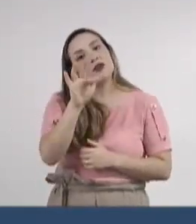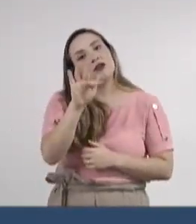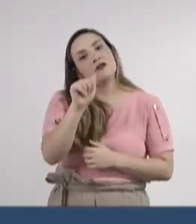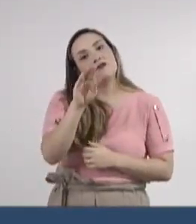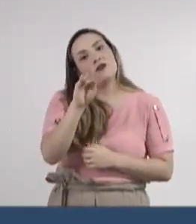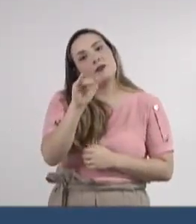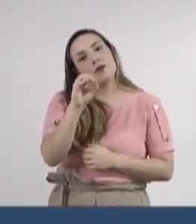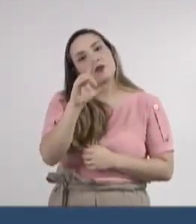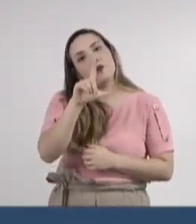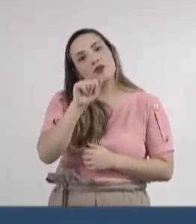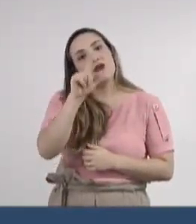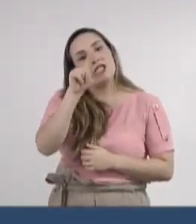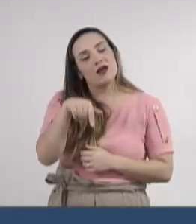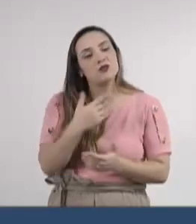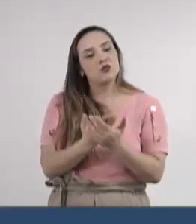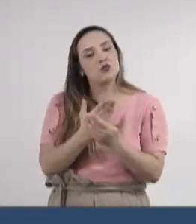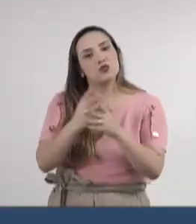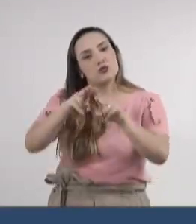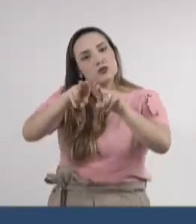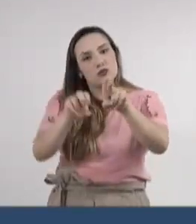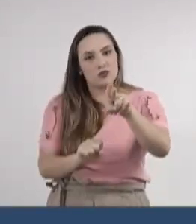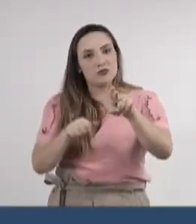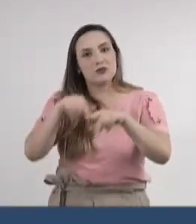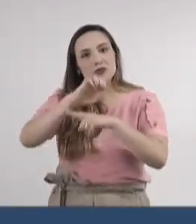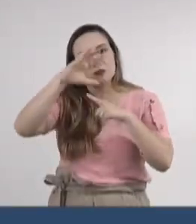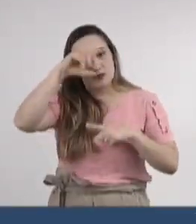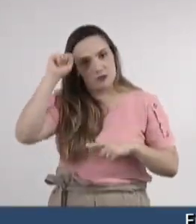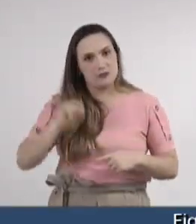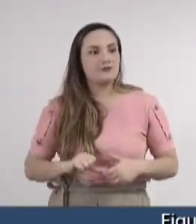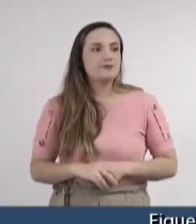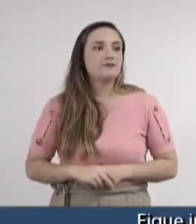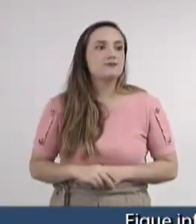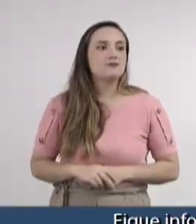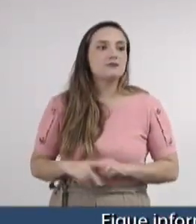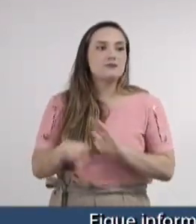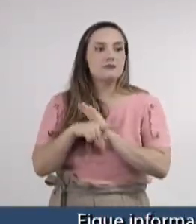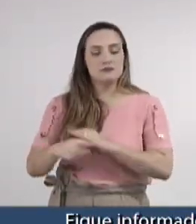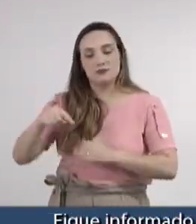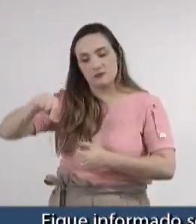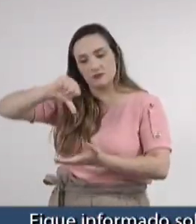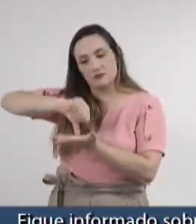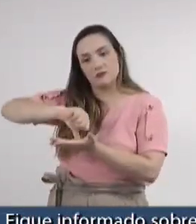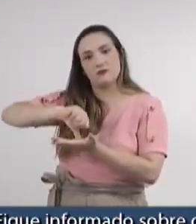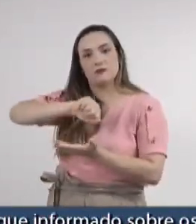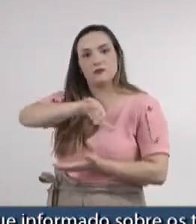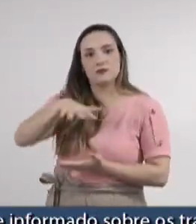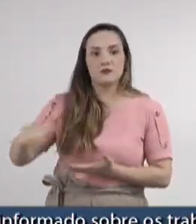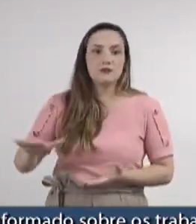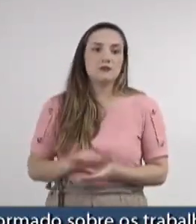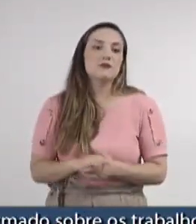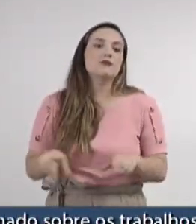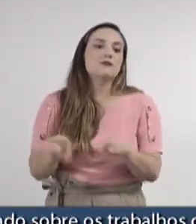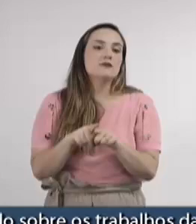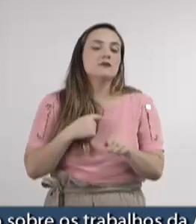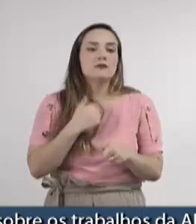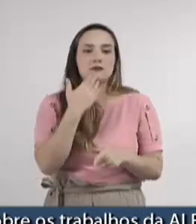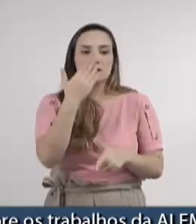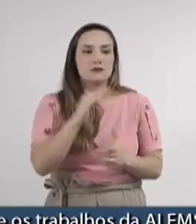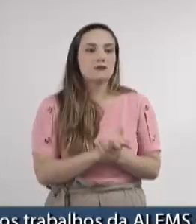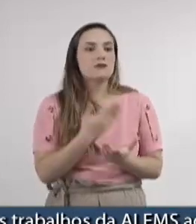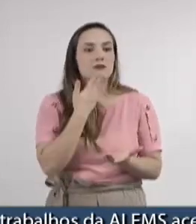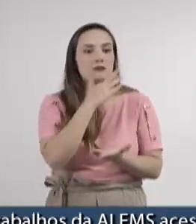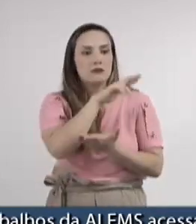Arnas, estudante da UEMS, Universidade Estadual de Mato Grosso do Sul, do polo de Aquidauana. Também estamos apresentando aqui